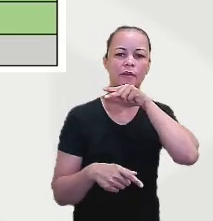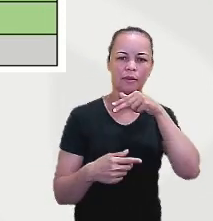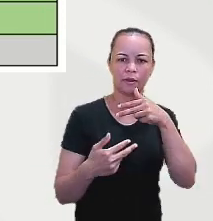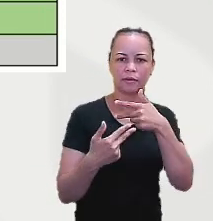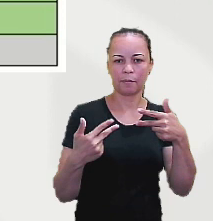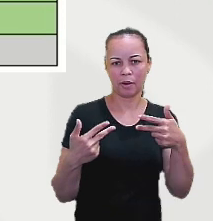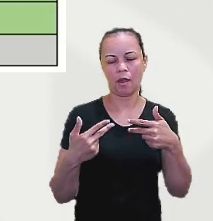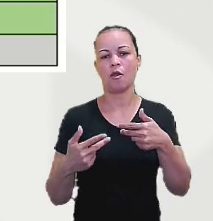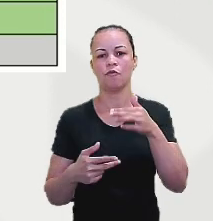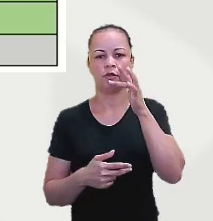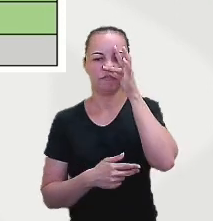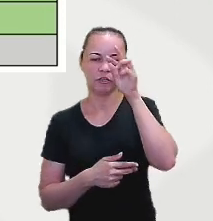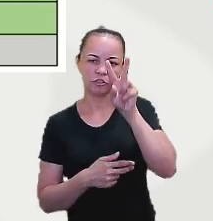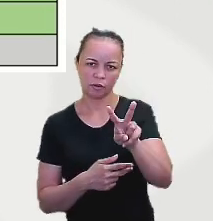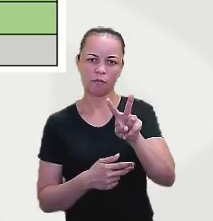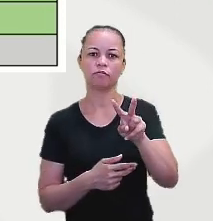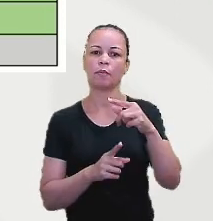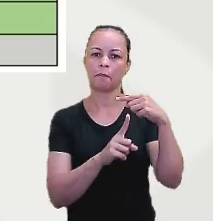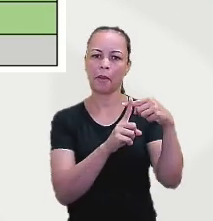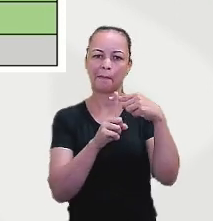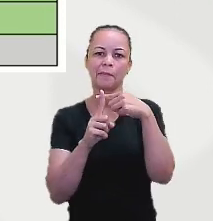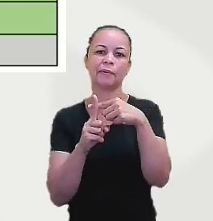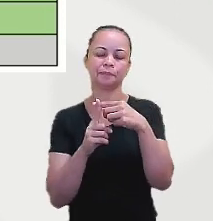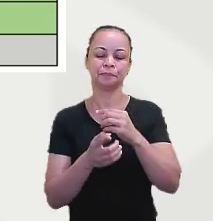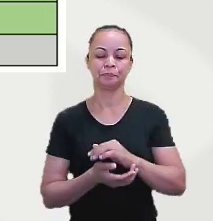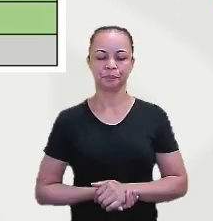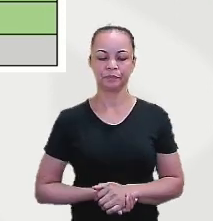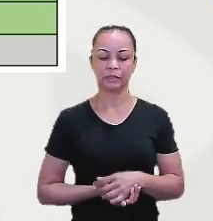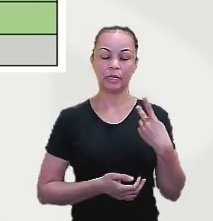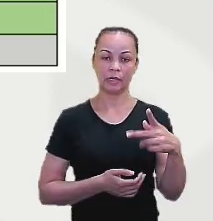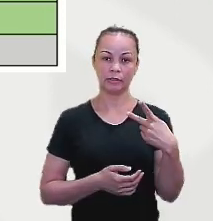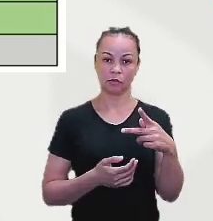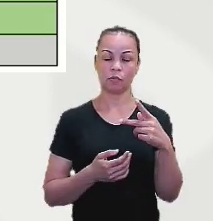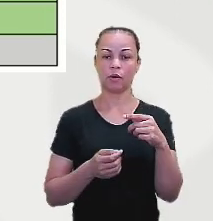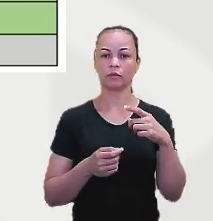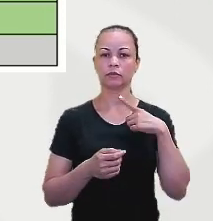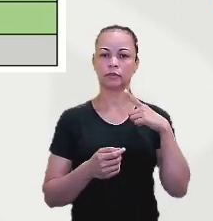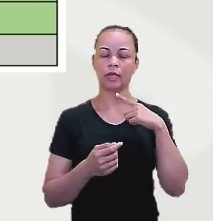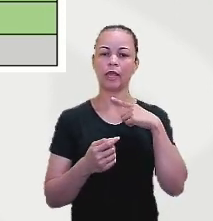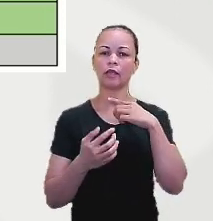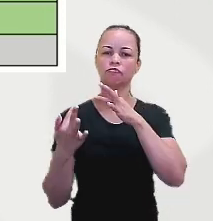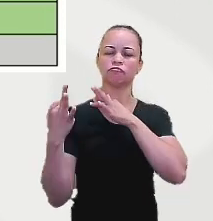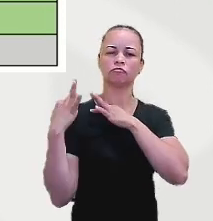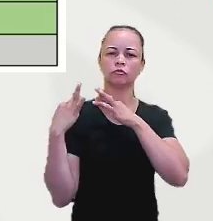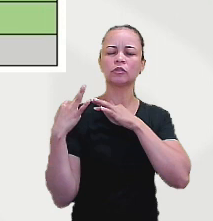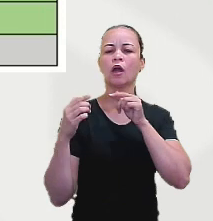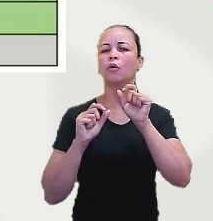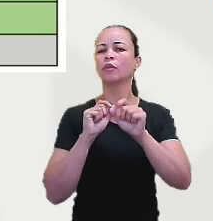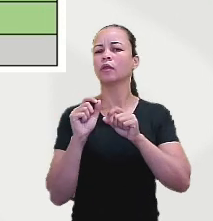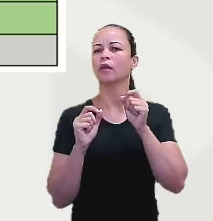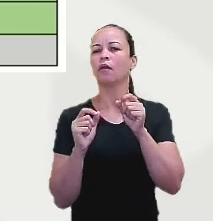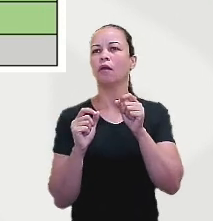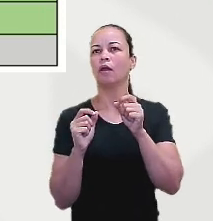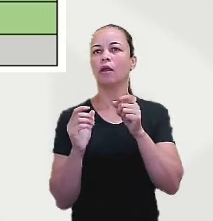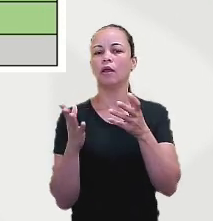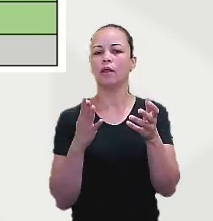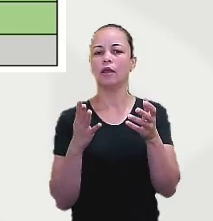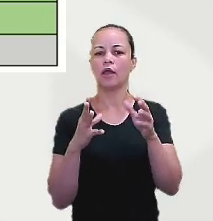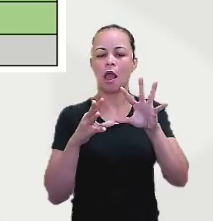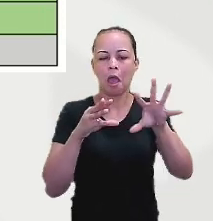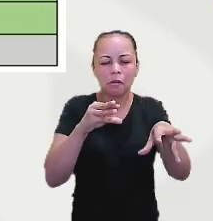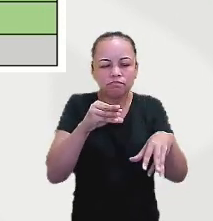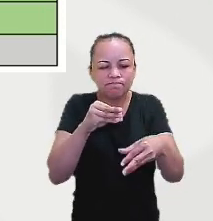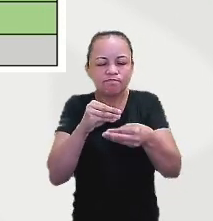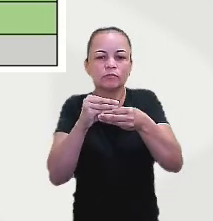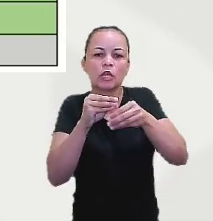animal quanto na célula vegetal, tá? O complexo de Golgiense, ela tem a função, sabe o que, gente? De armazenar, de